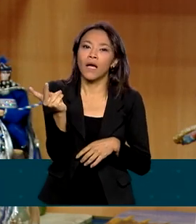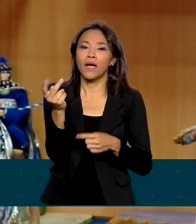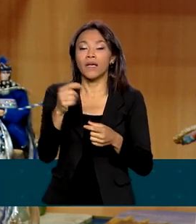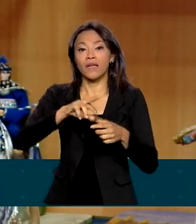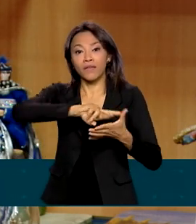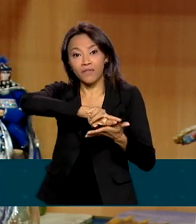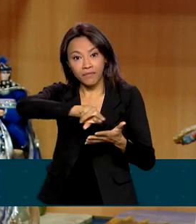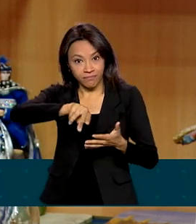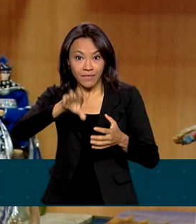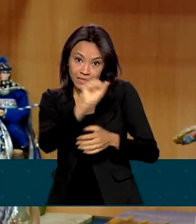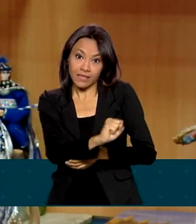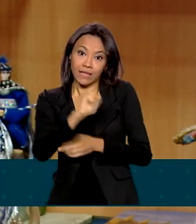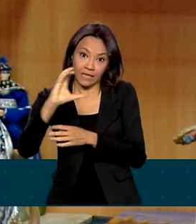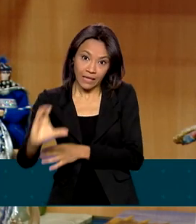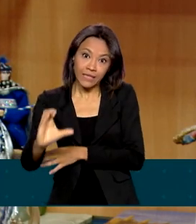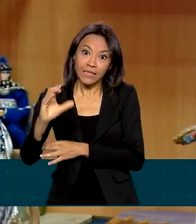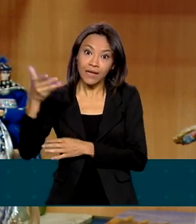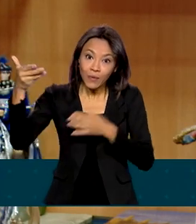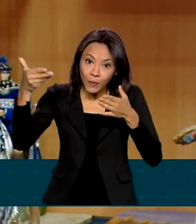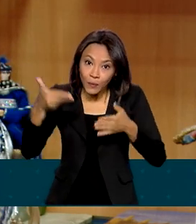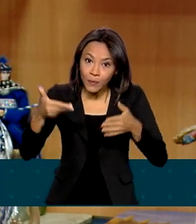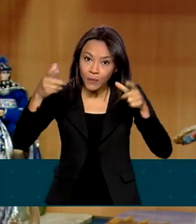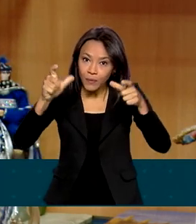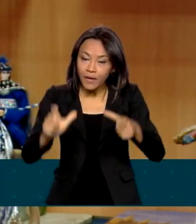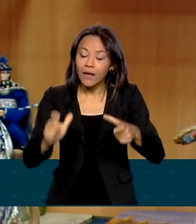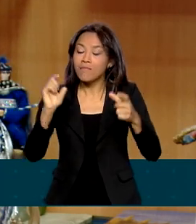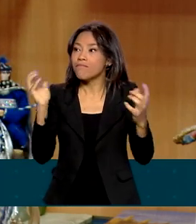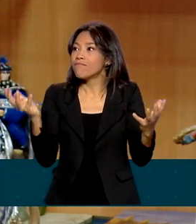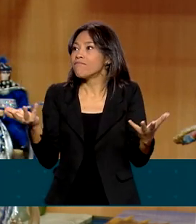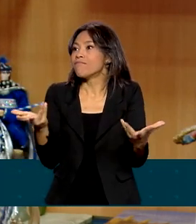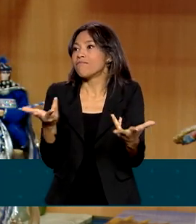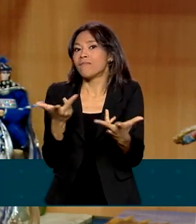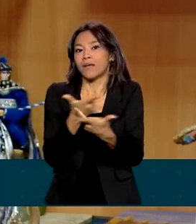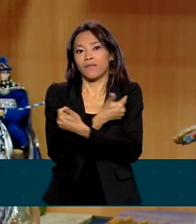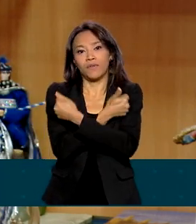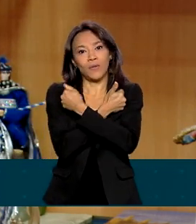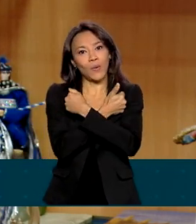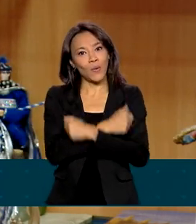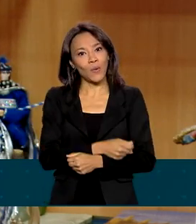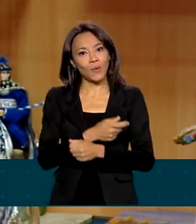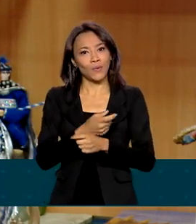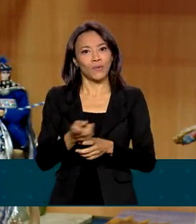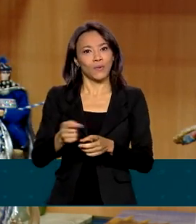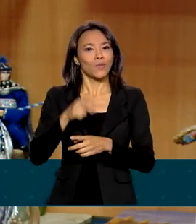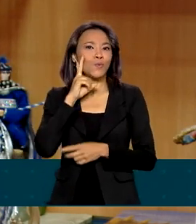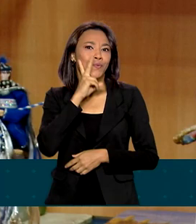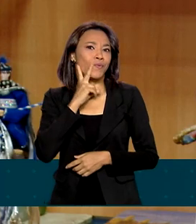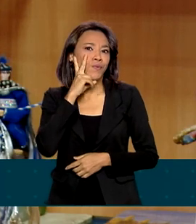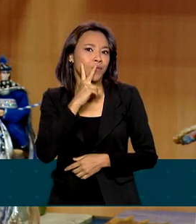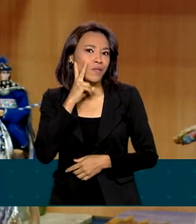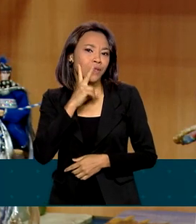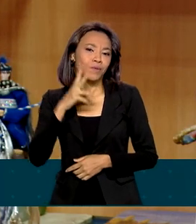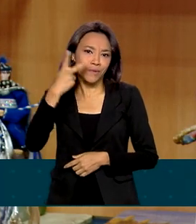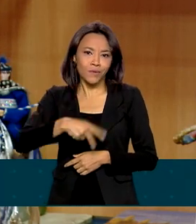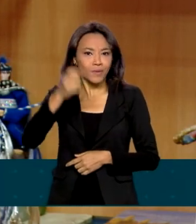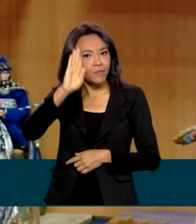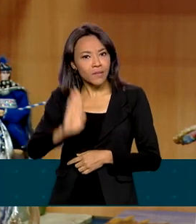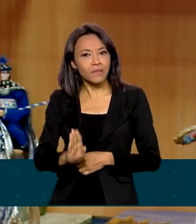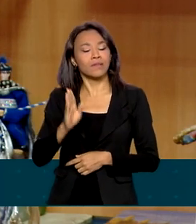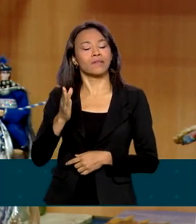Rancho Queimado na serra Catarinense é maravilhoso lá o vinho pinoar o espumante brasileiro vinho branco brasileiro